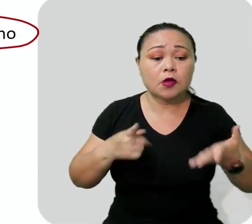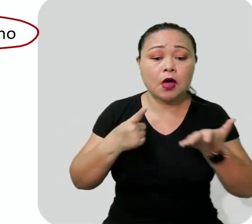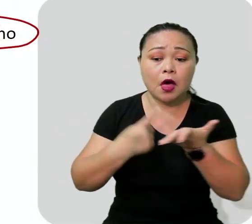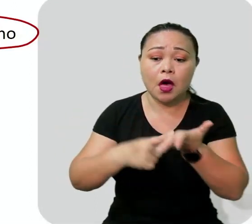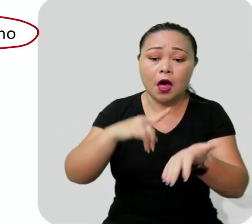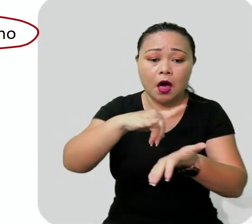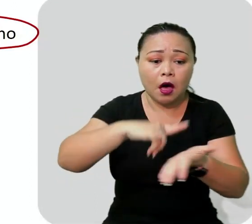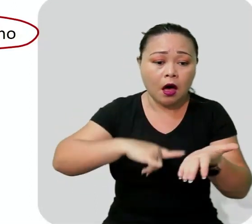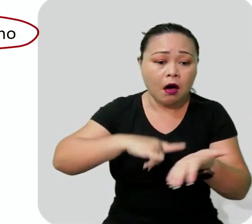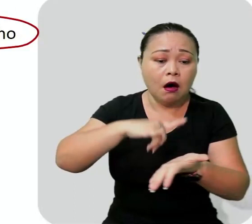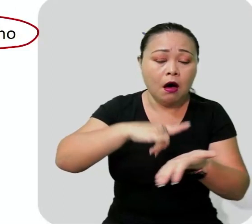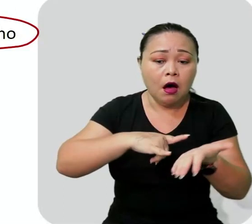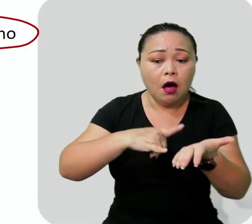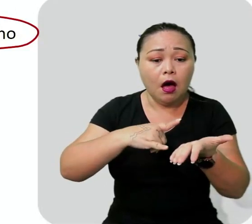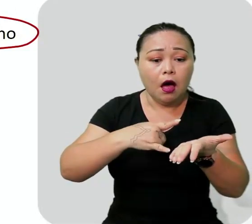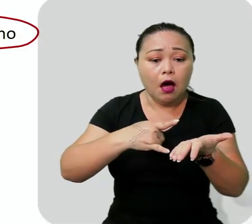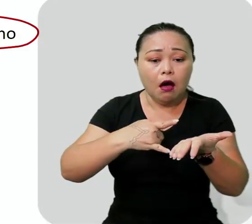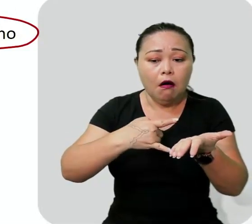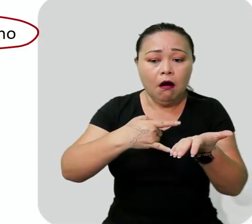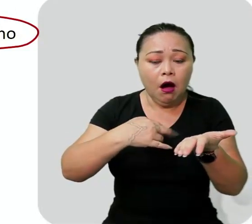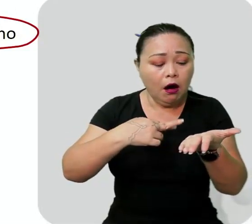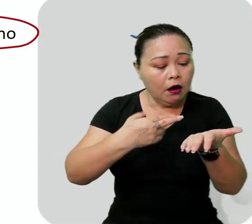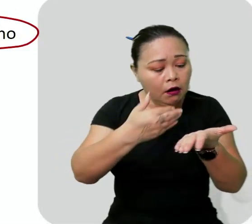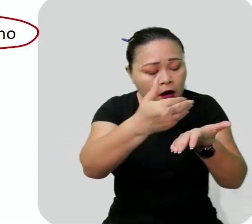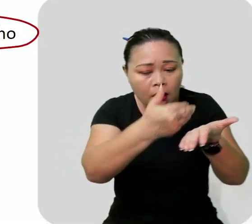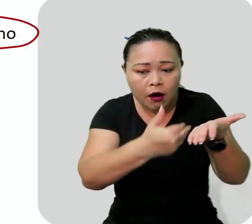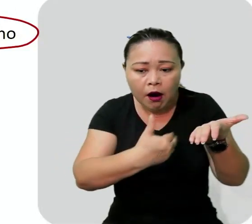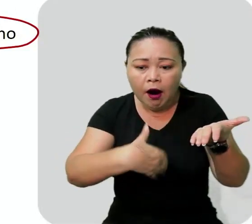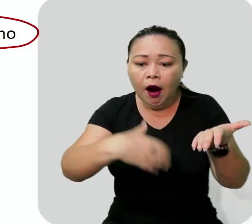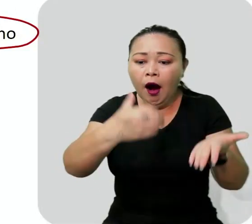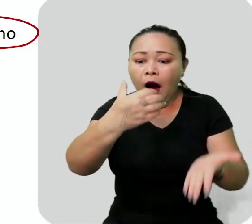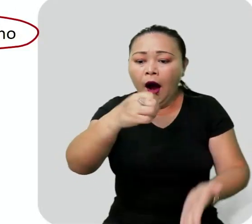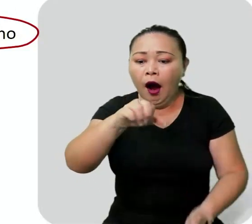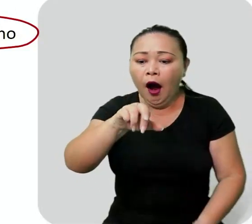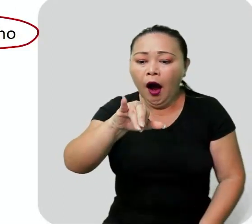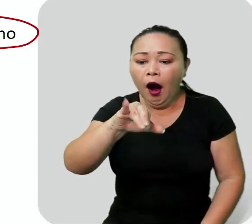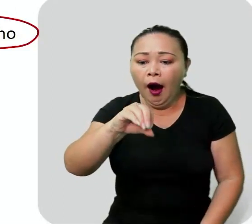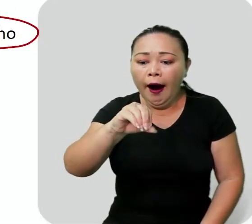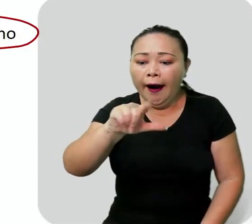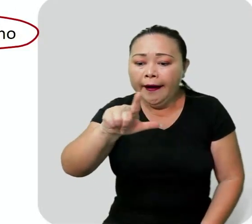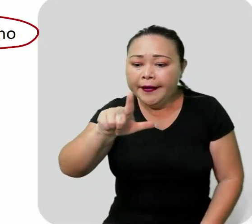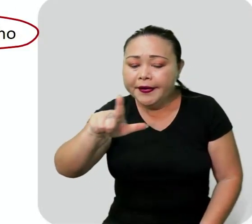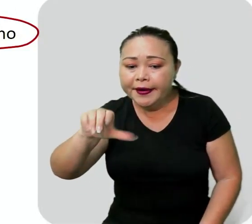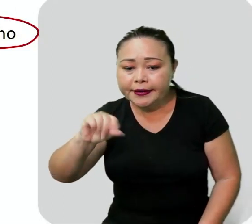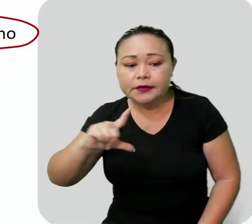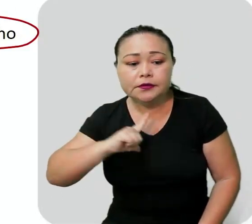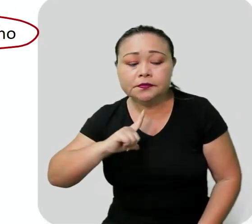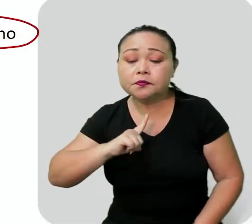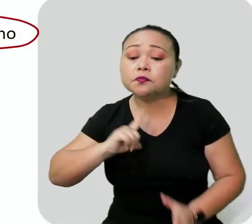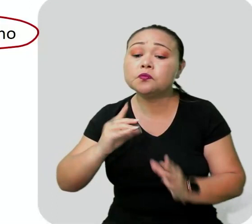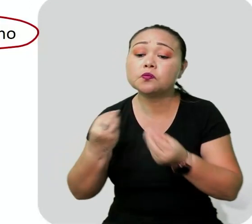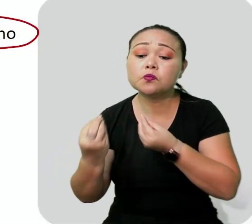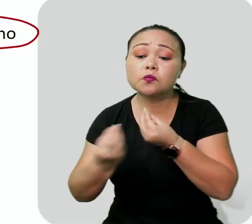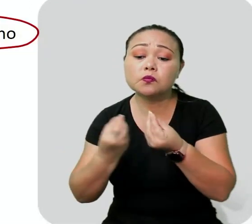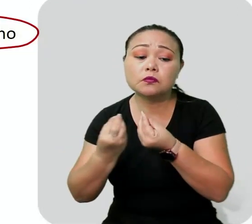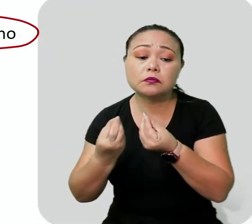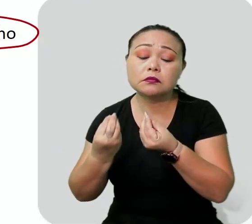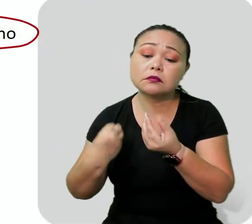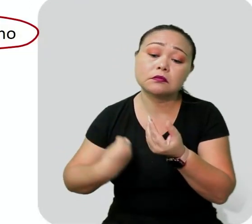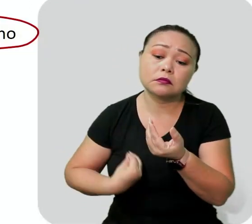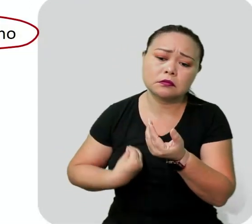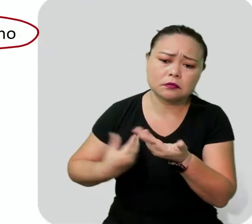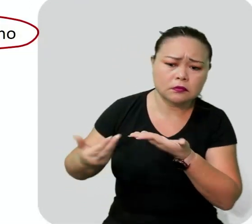Aos tratados que regulamentavam os crioulos e suas formas de